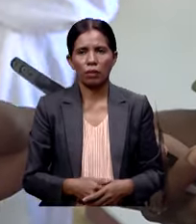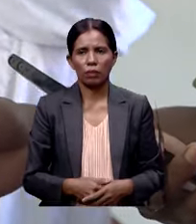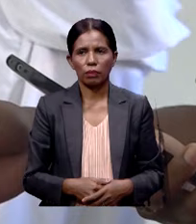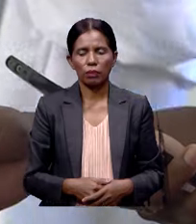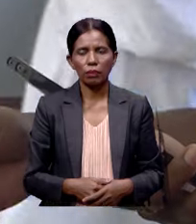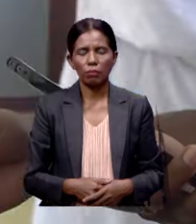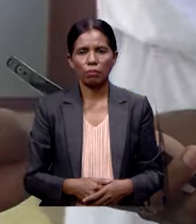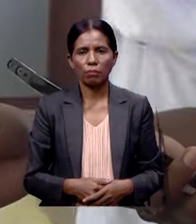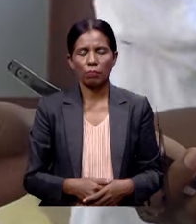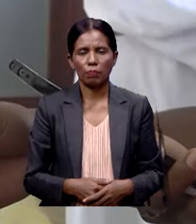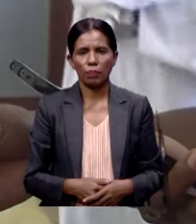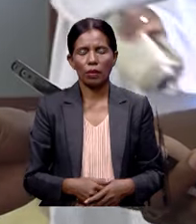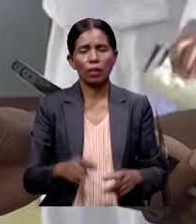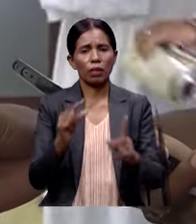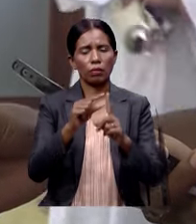iha